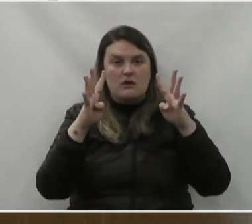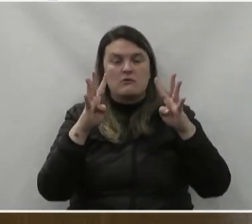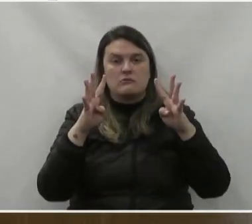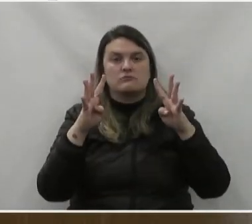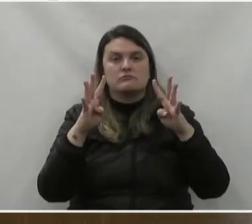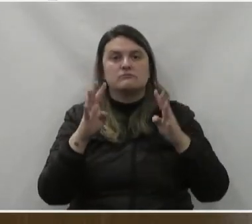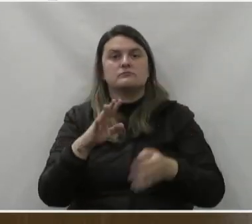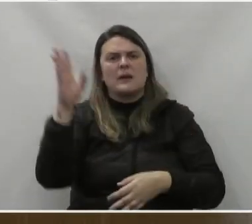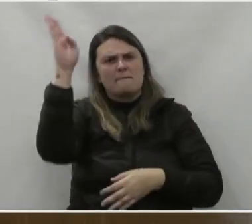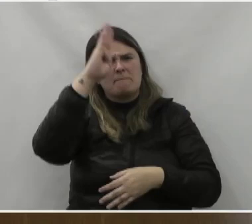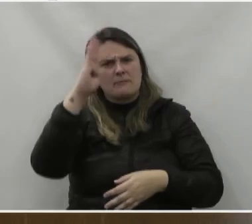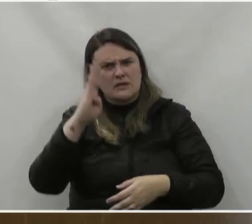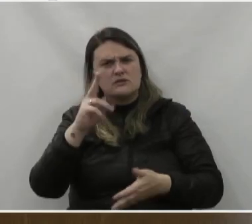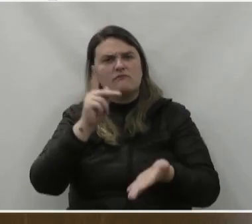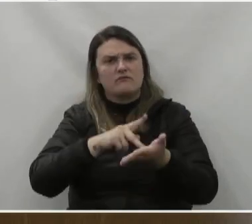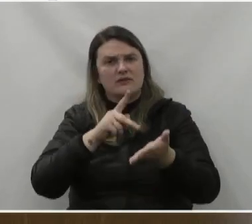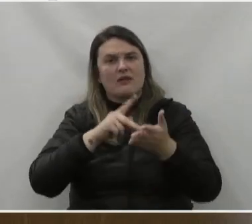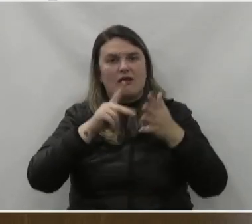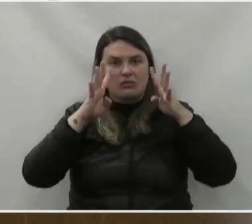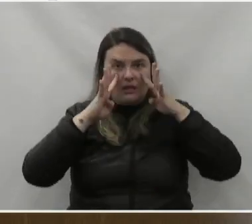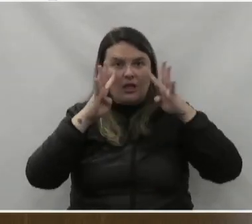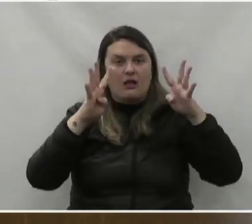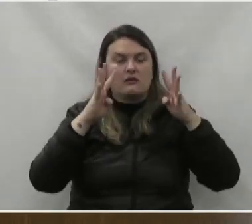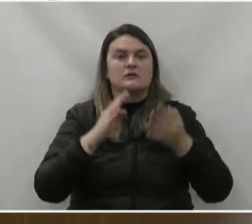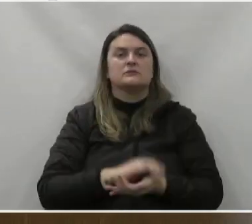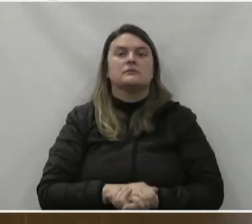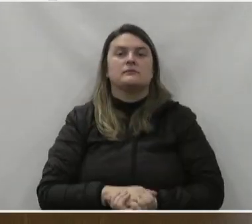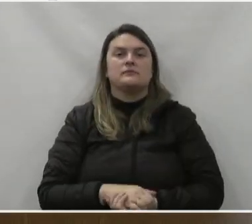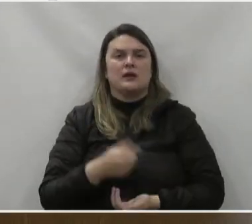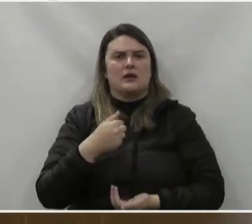né? O gigante realmente está se levantando.